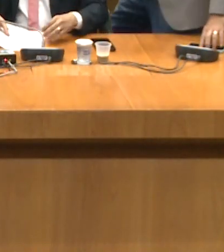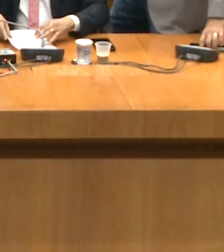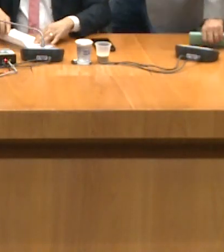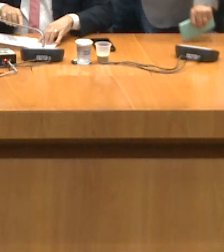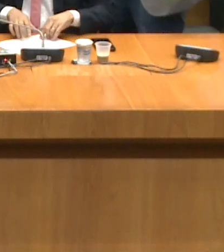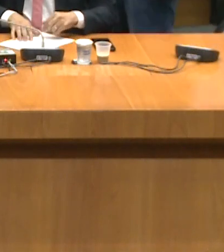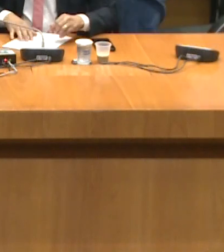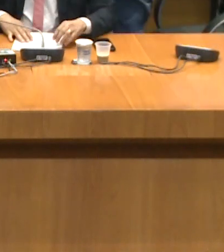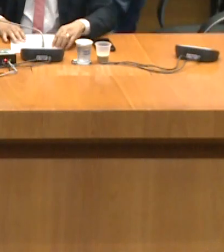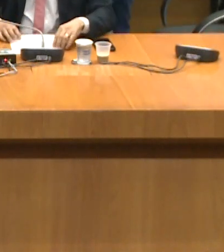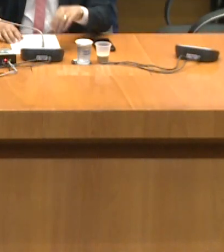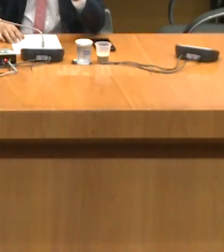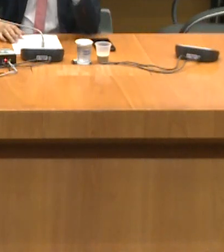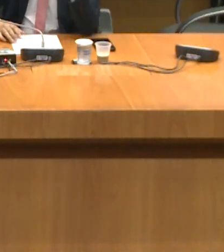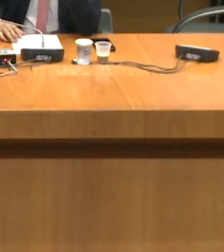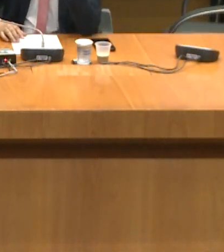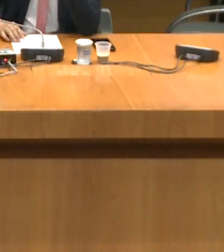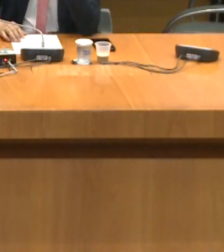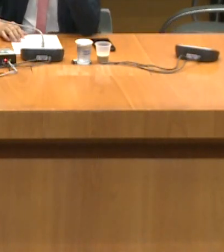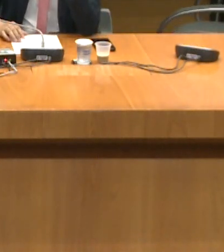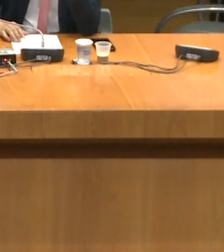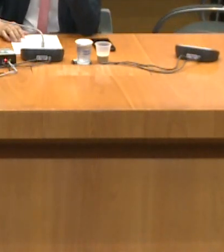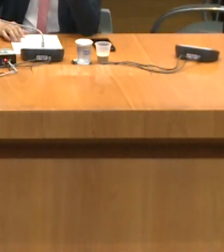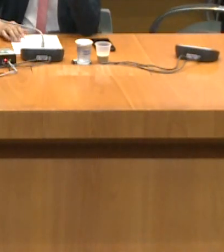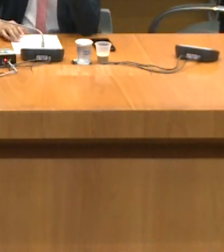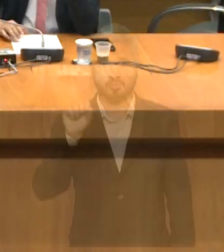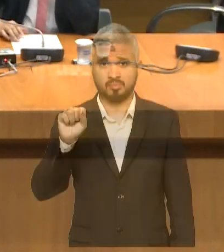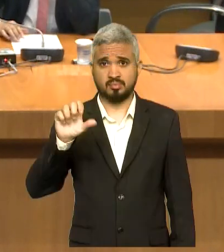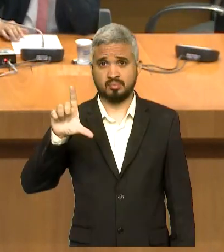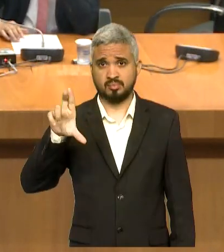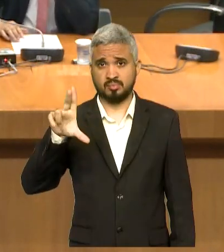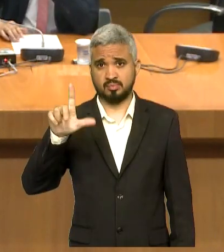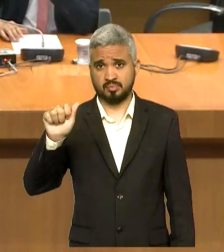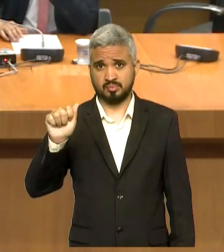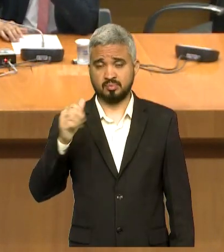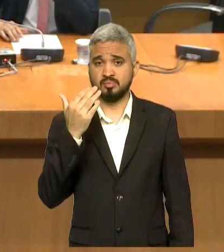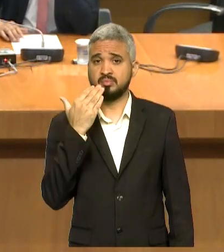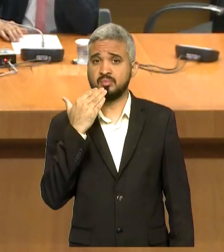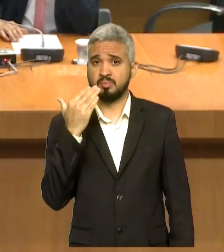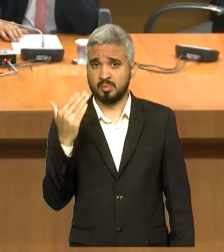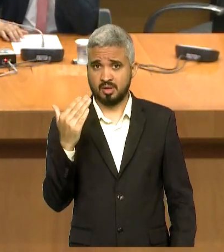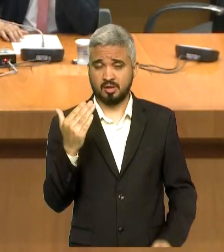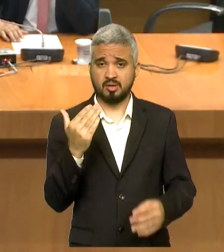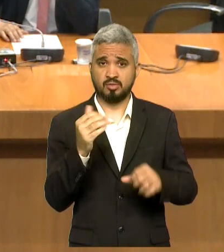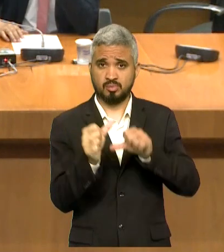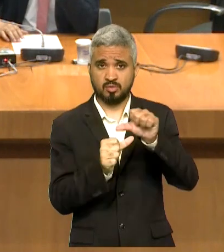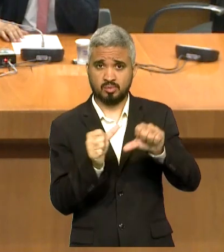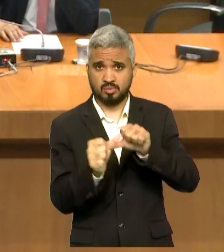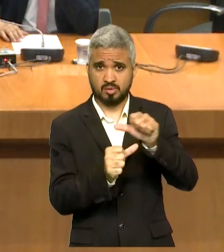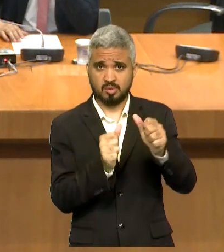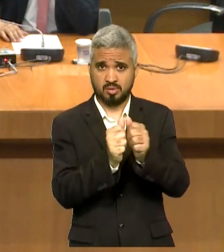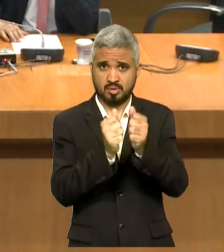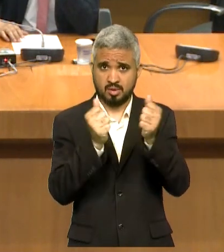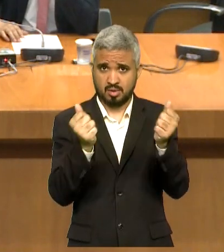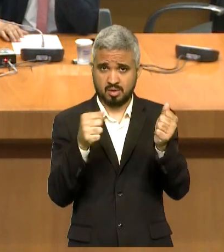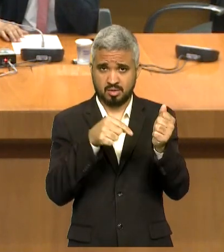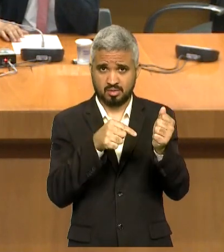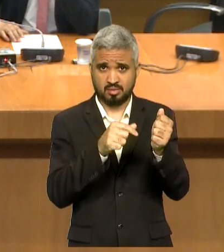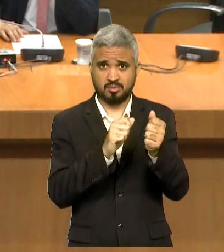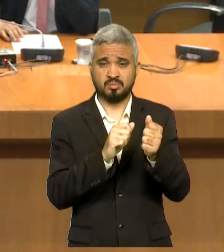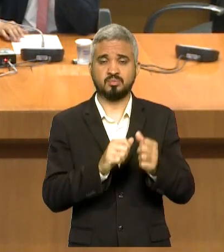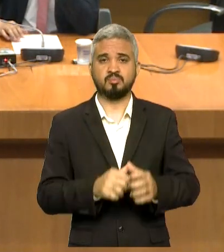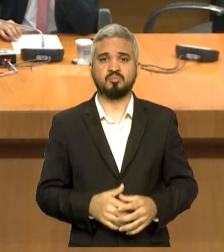Deputado Carlos Lula informa que pede a retificação da ata em dois trechos e eu